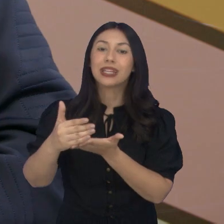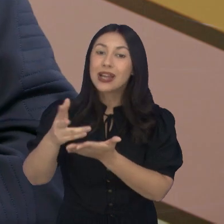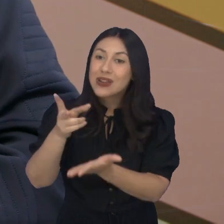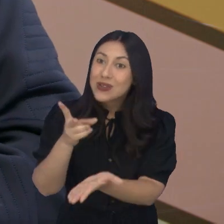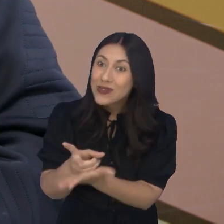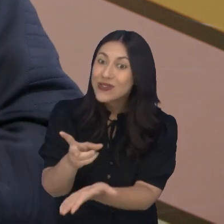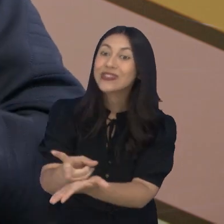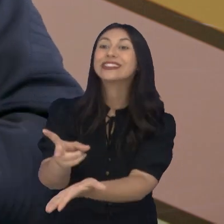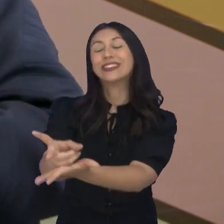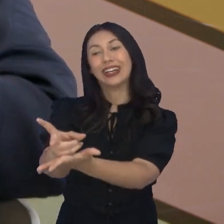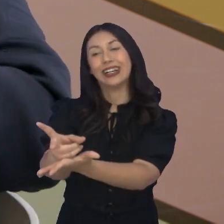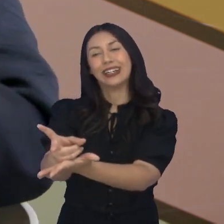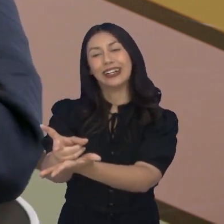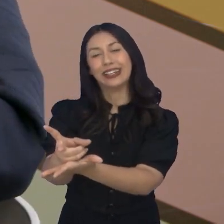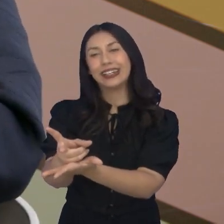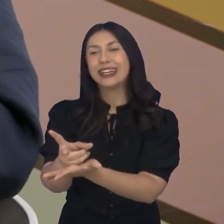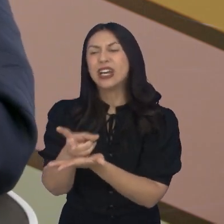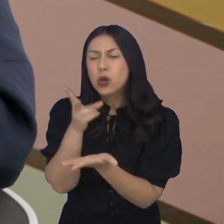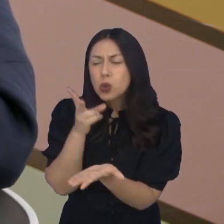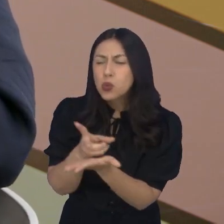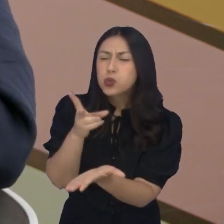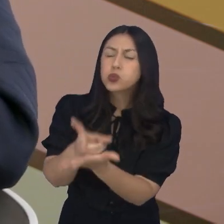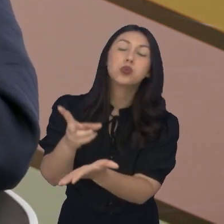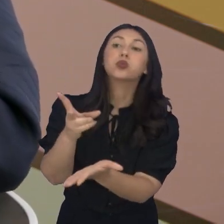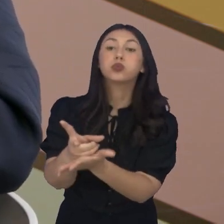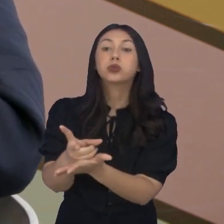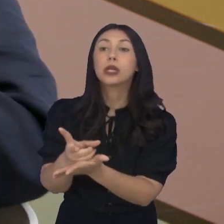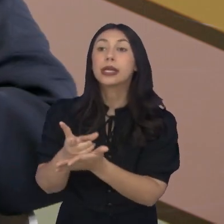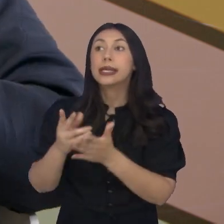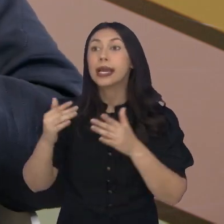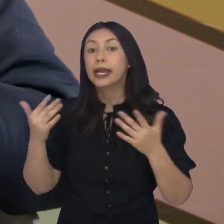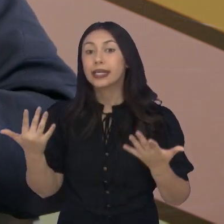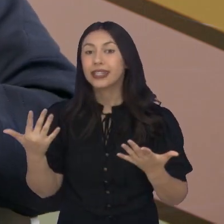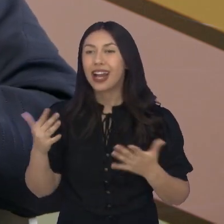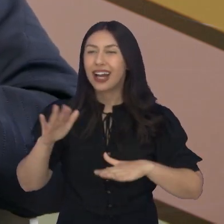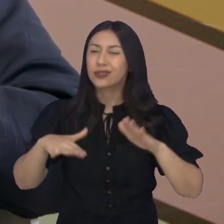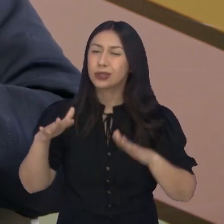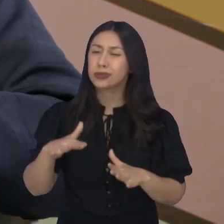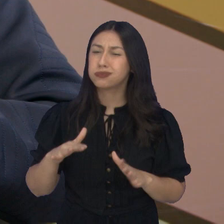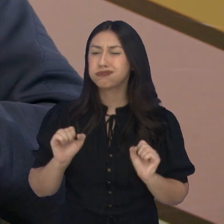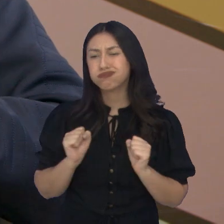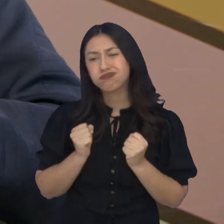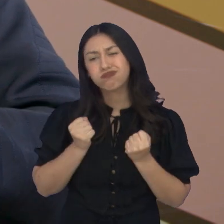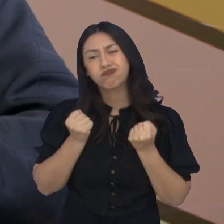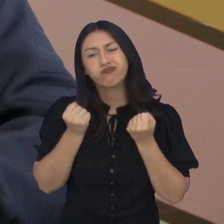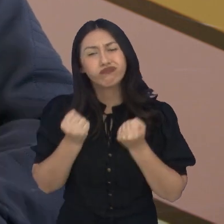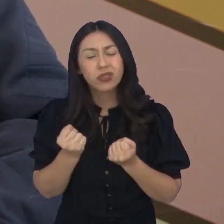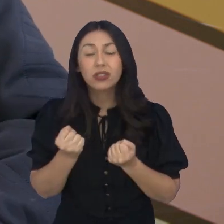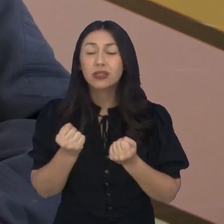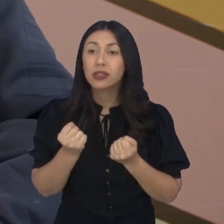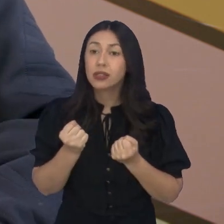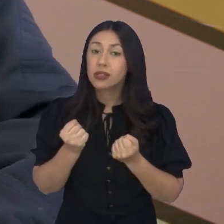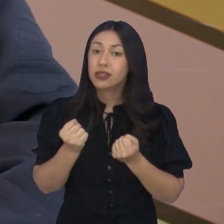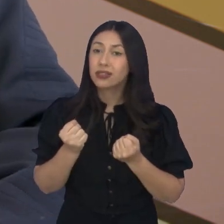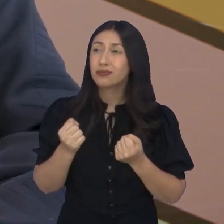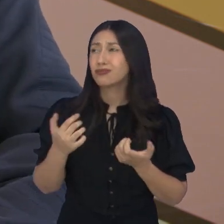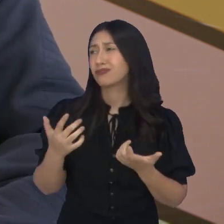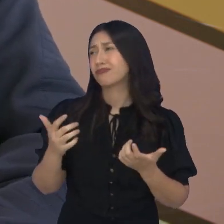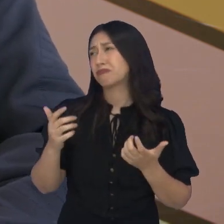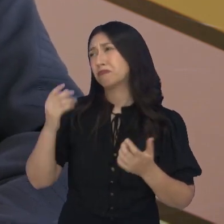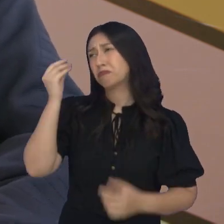continuar. Sim. Até você passar aquele momento onde você ainda está empurrado e você sente mais falta de quando você não